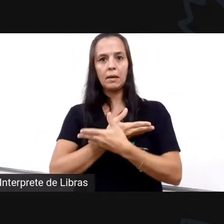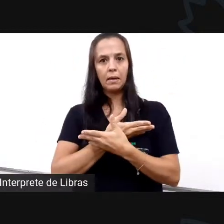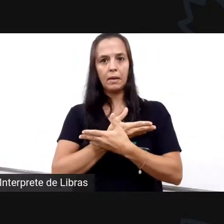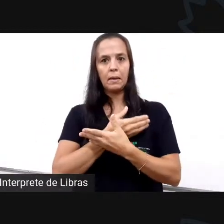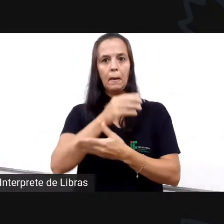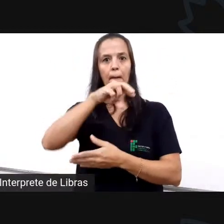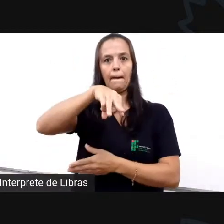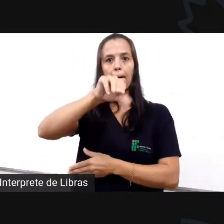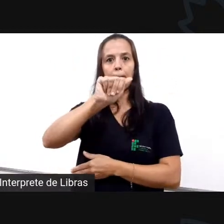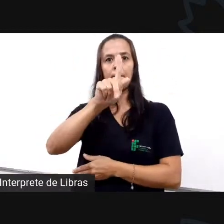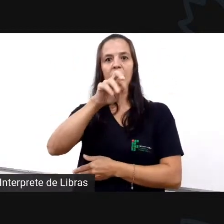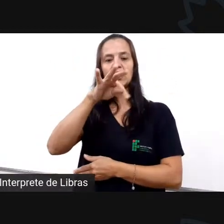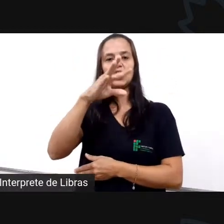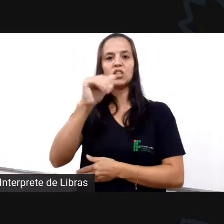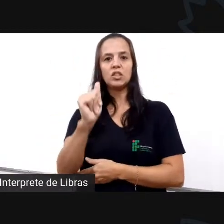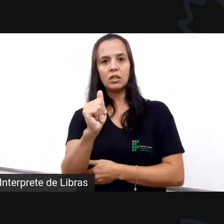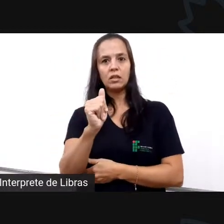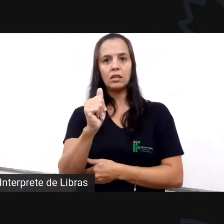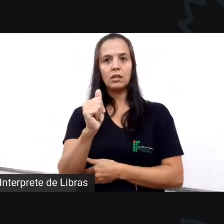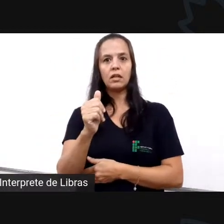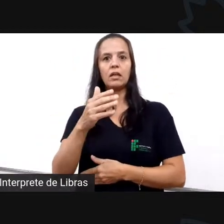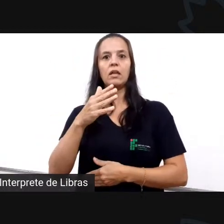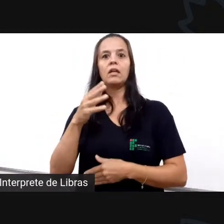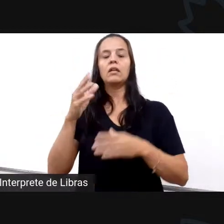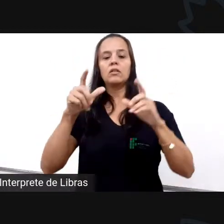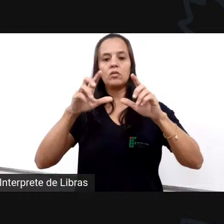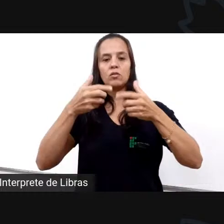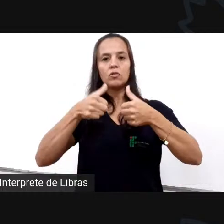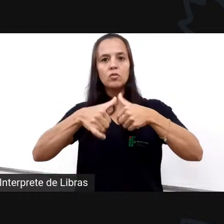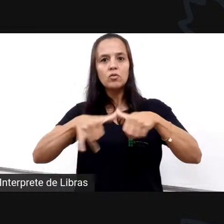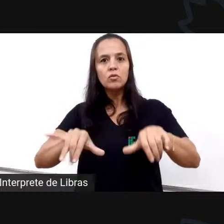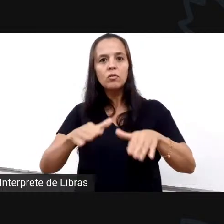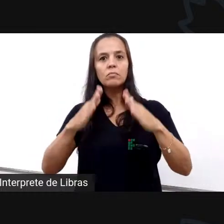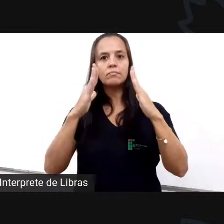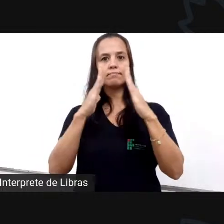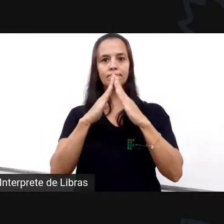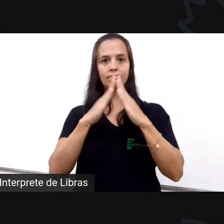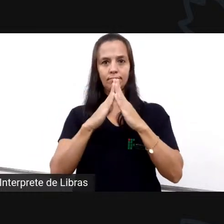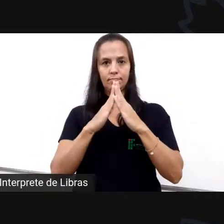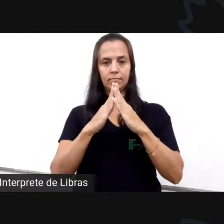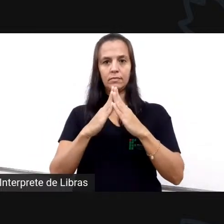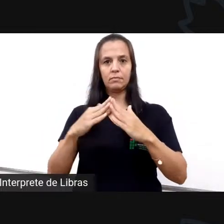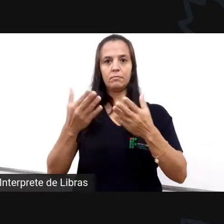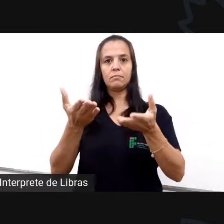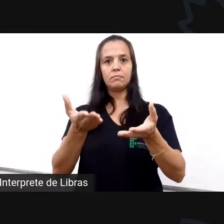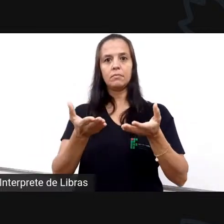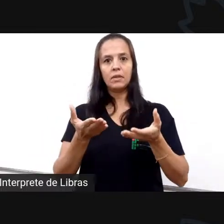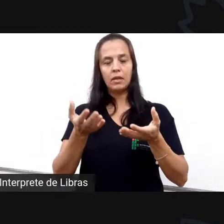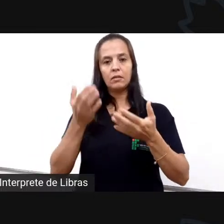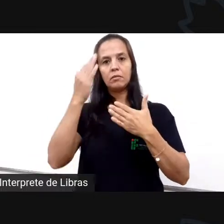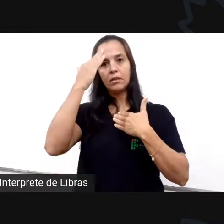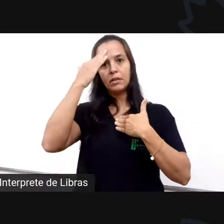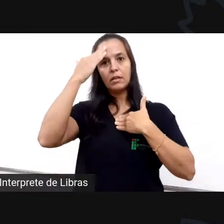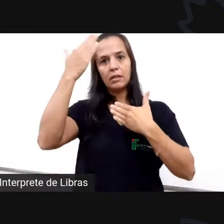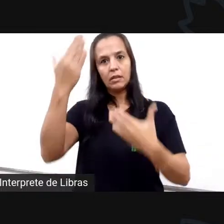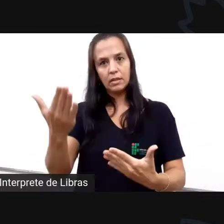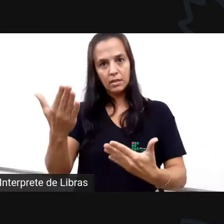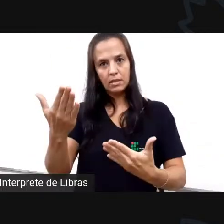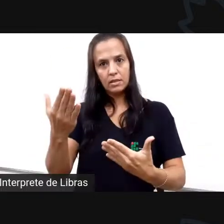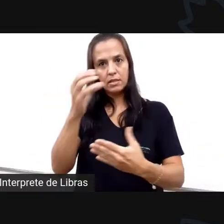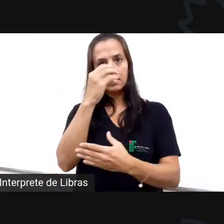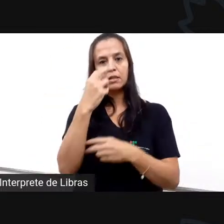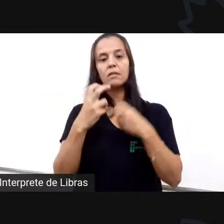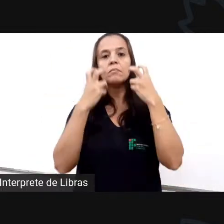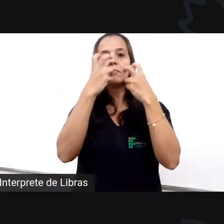magenta e falo da minha casa. Gostaria de agradecer ao privilégio de ser a oradora da